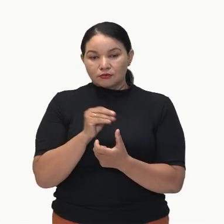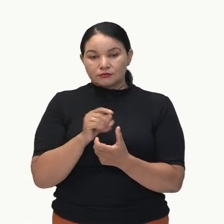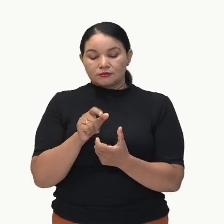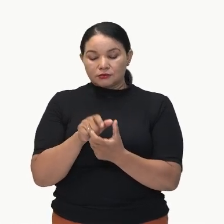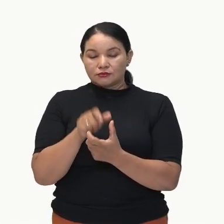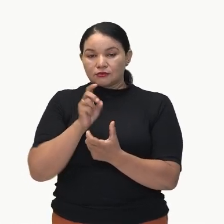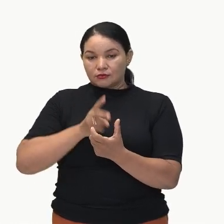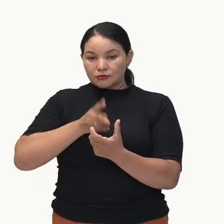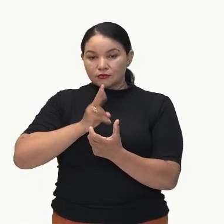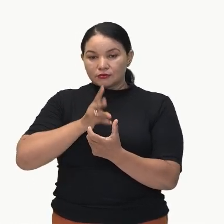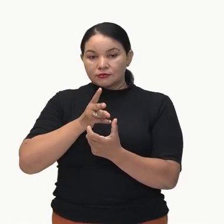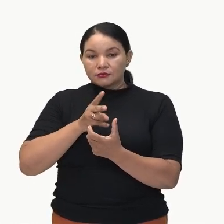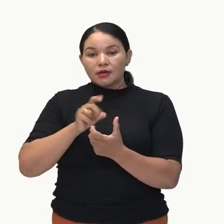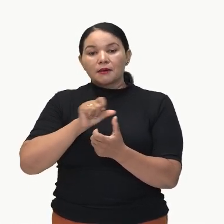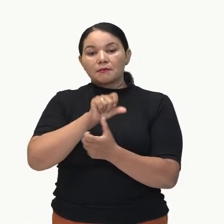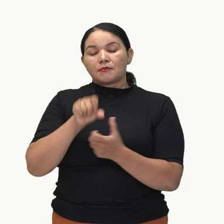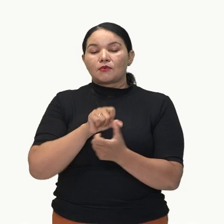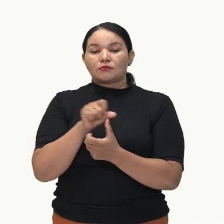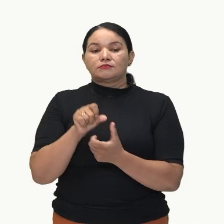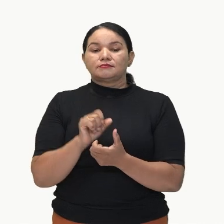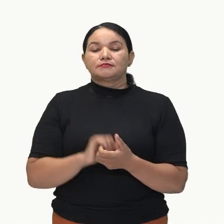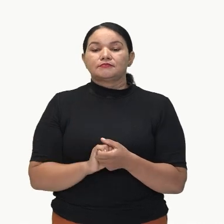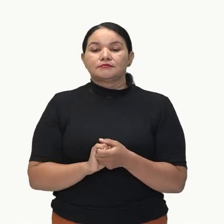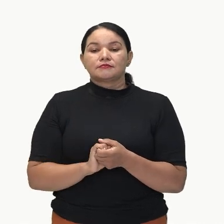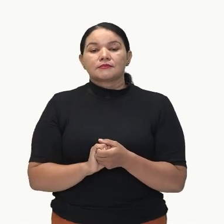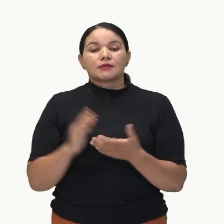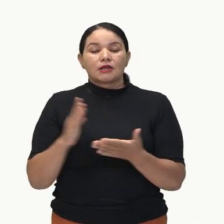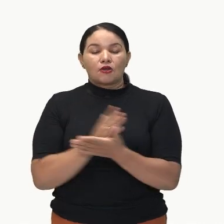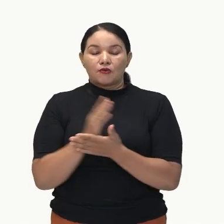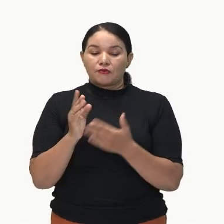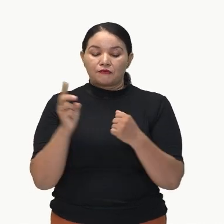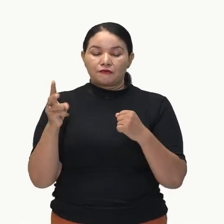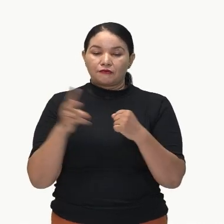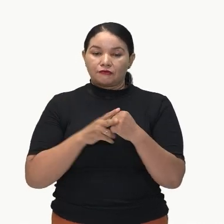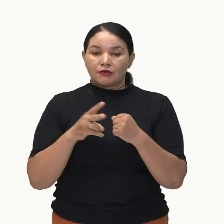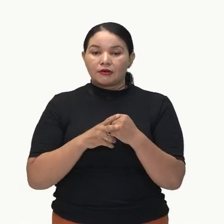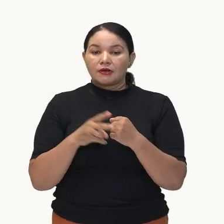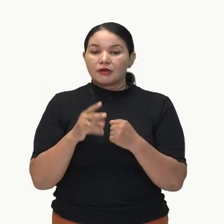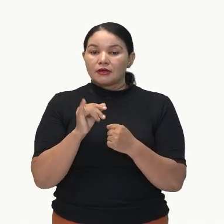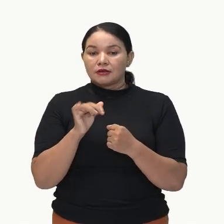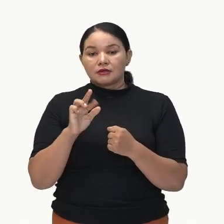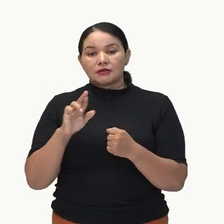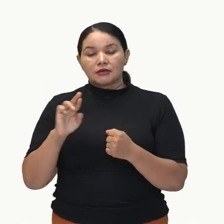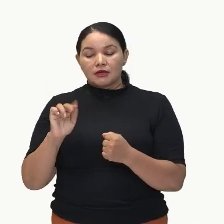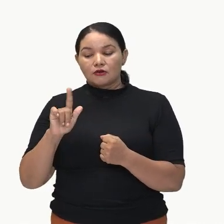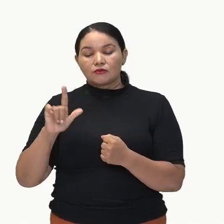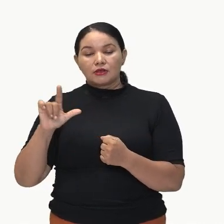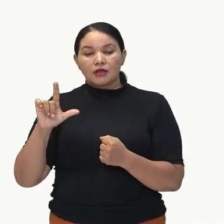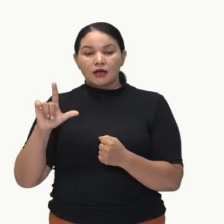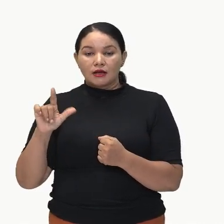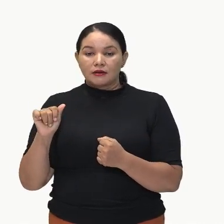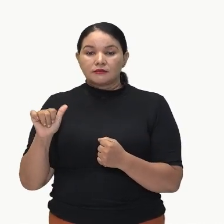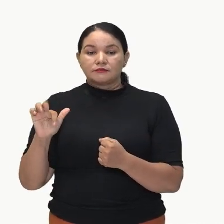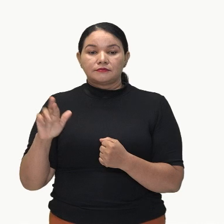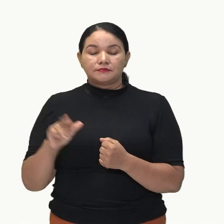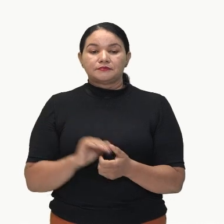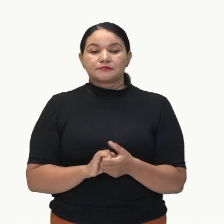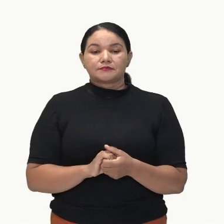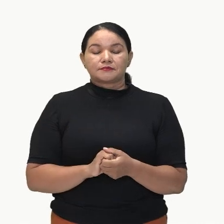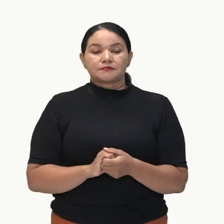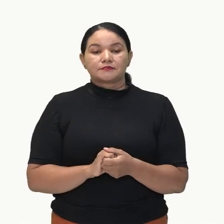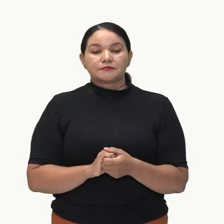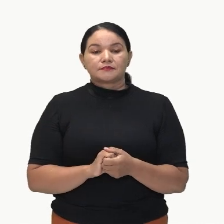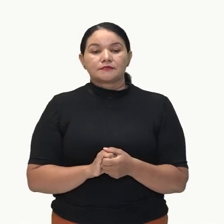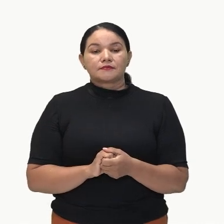a maioria de los verbos irregulares em pretérito indefinido. Ou seja, os verbos com a